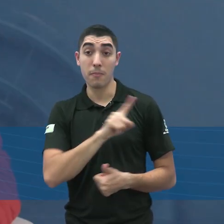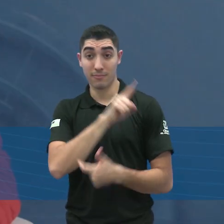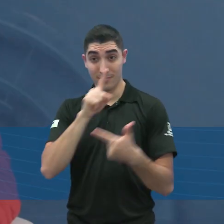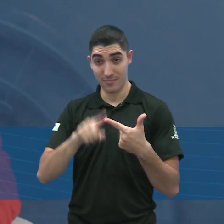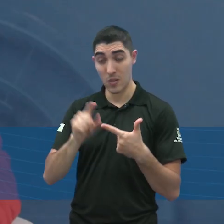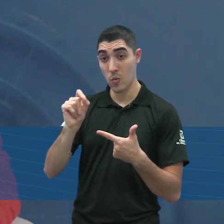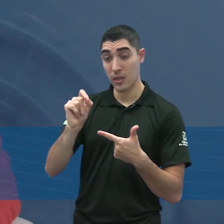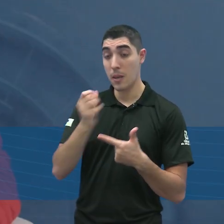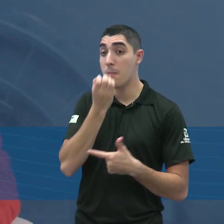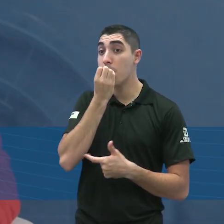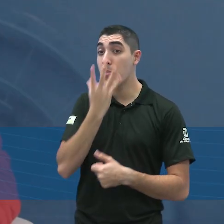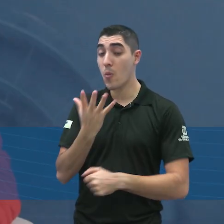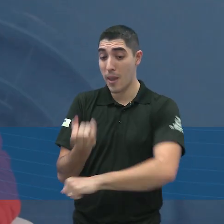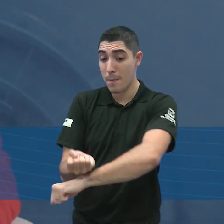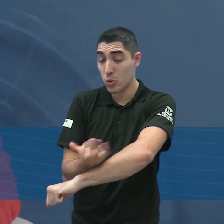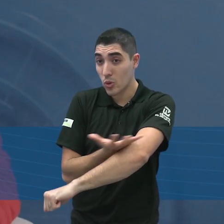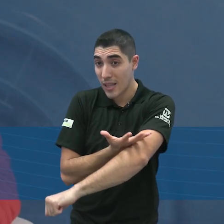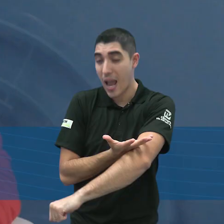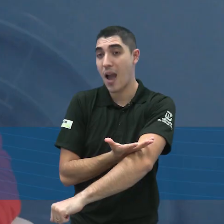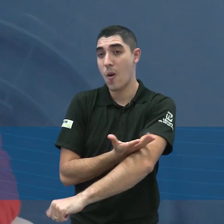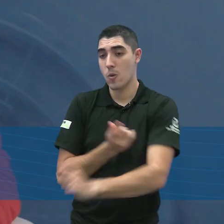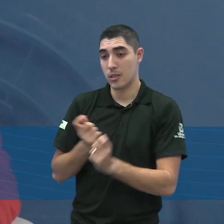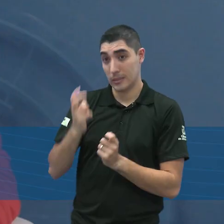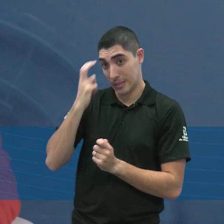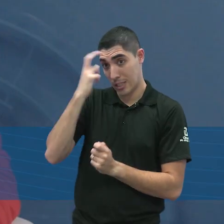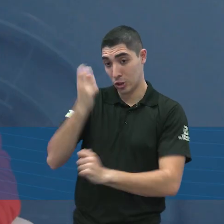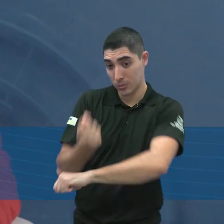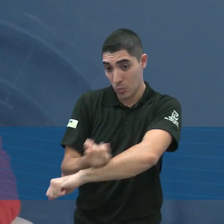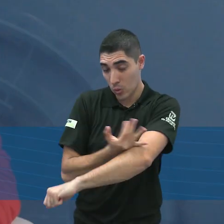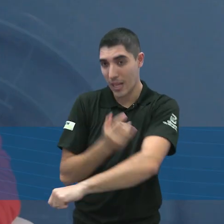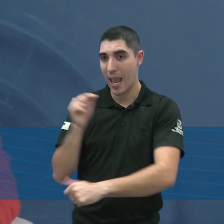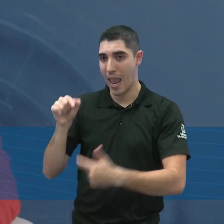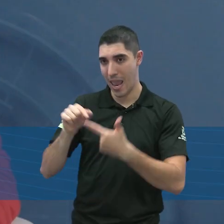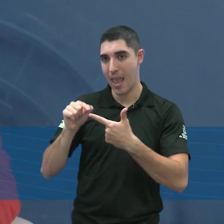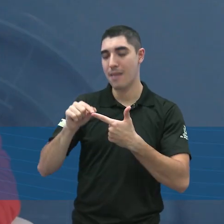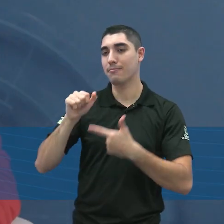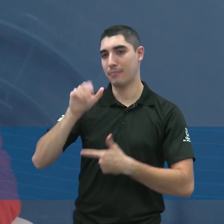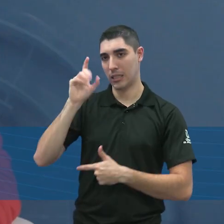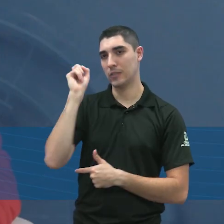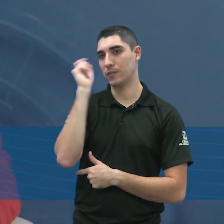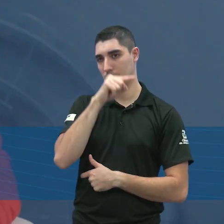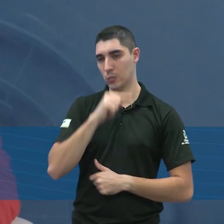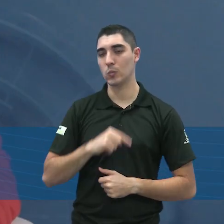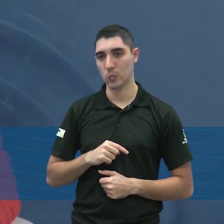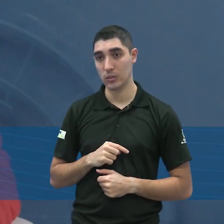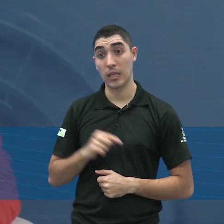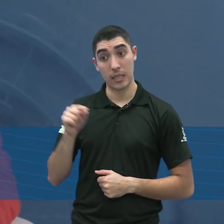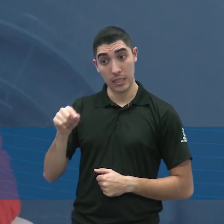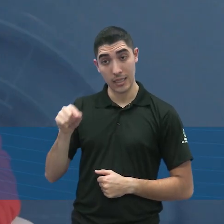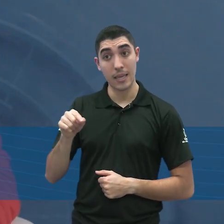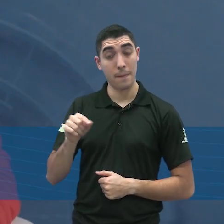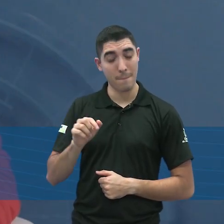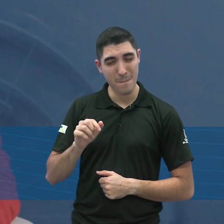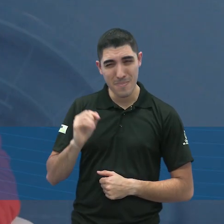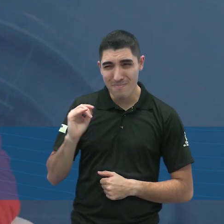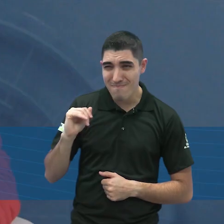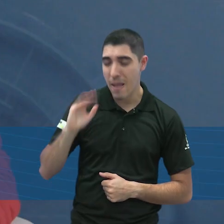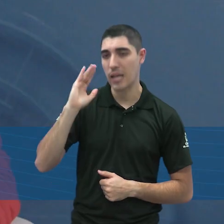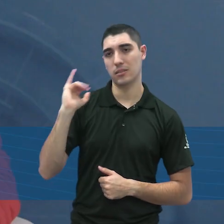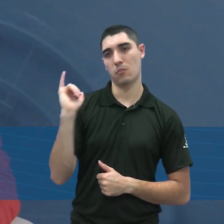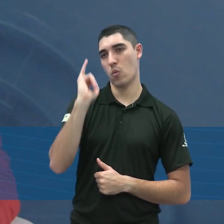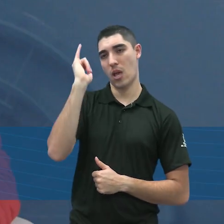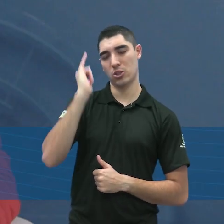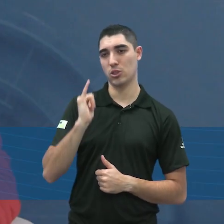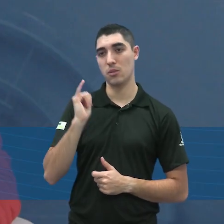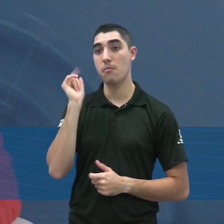desenvolvimento de boas emoções, da nossa inteligência emocional é algo mais difícil, né, e algo muito mais significativo que implica